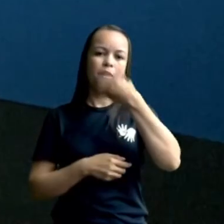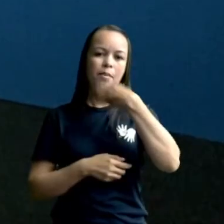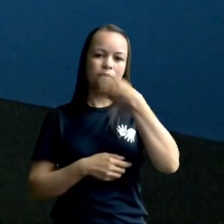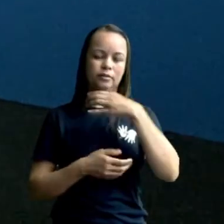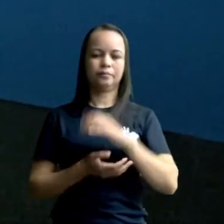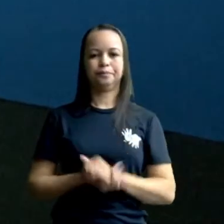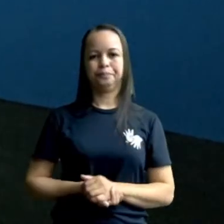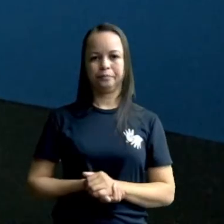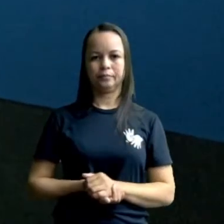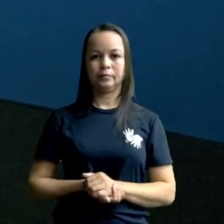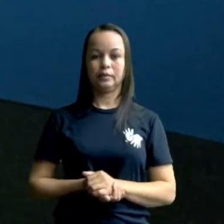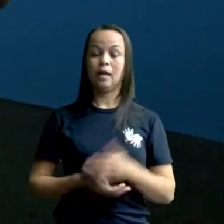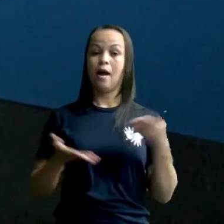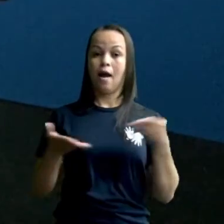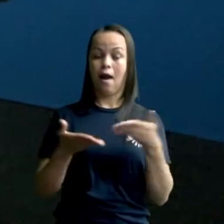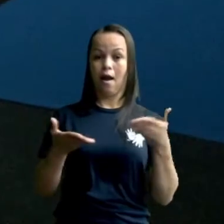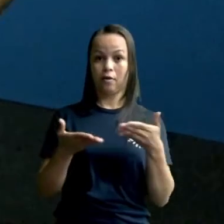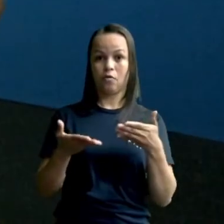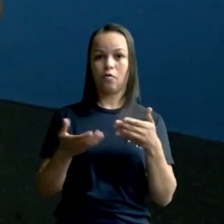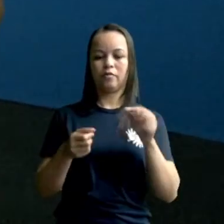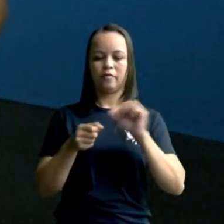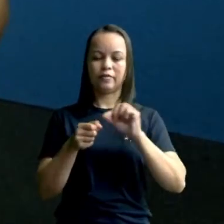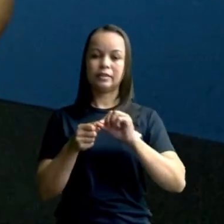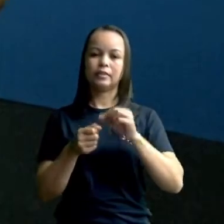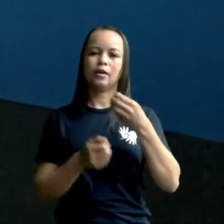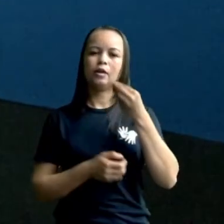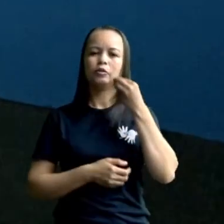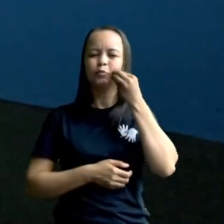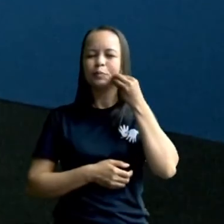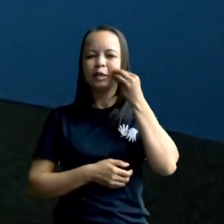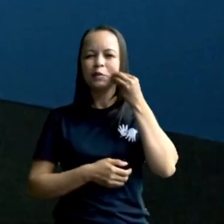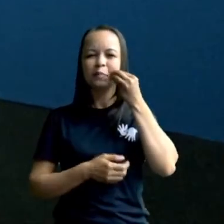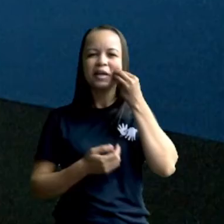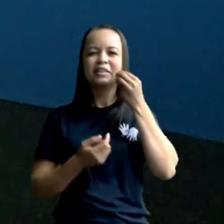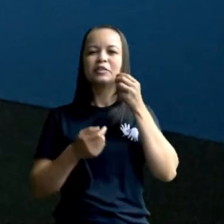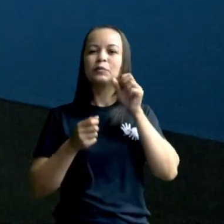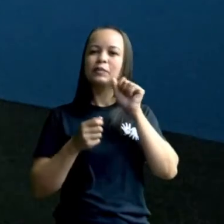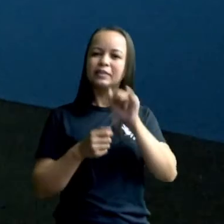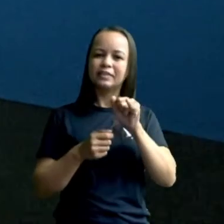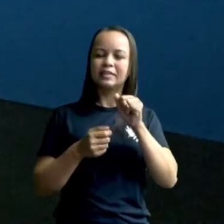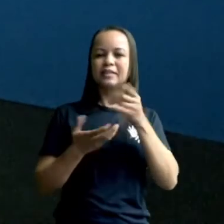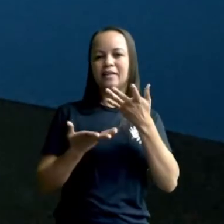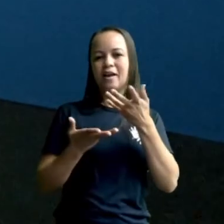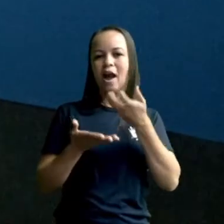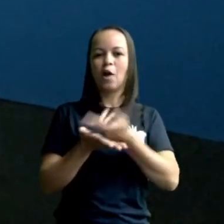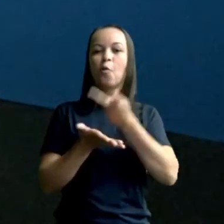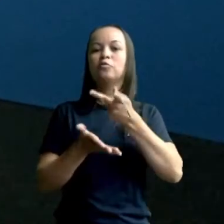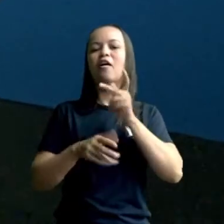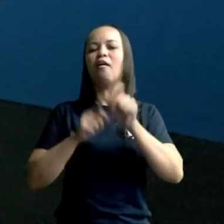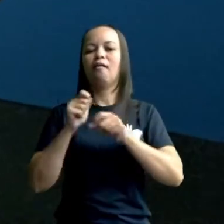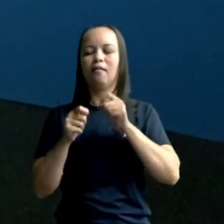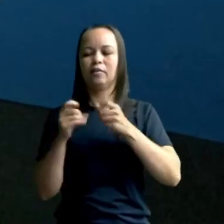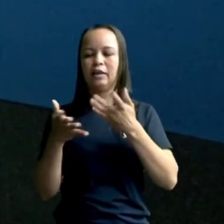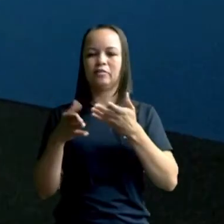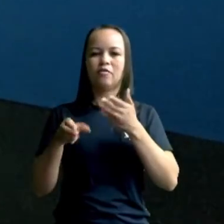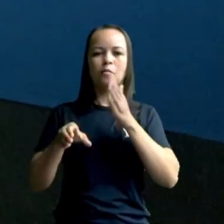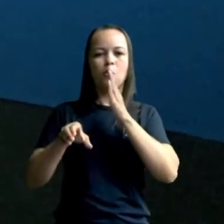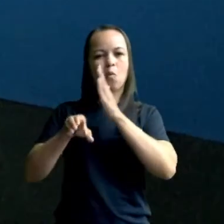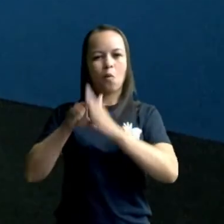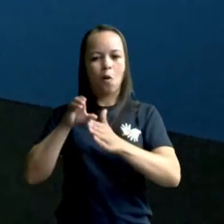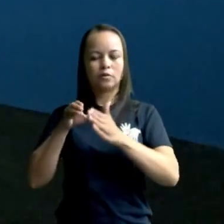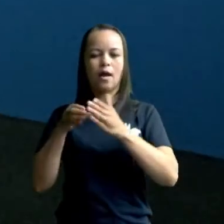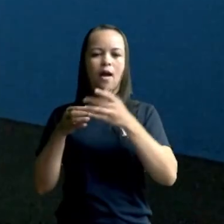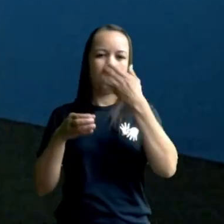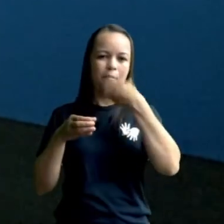A gente vai fazer agora esse experimento para ver realmente o que é que acontece. Vamos lá. Vamos cortar a